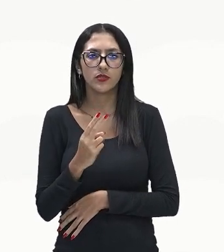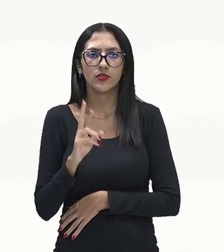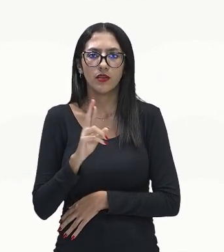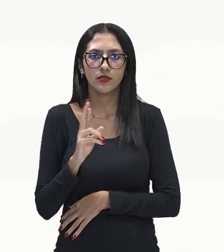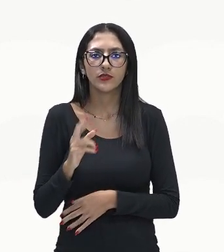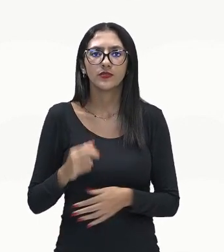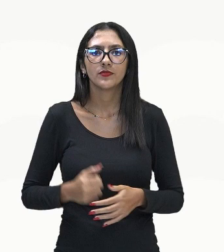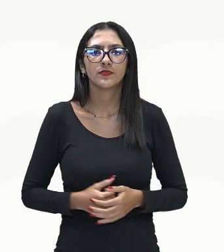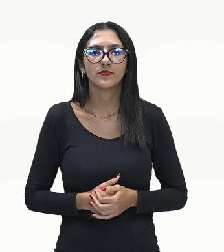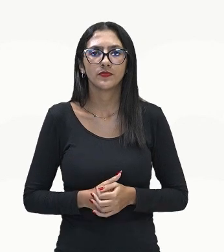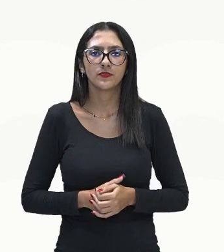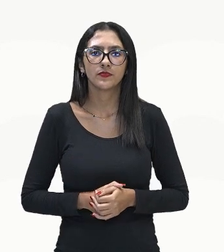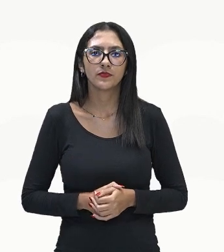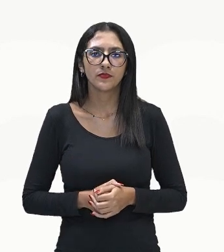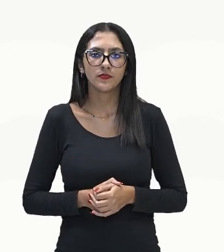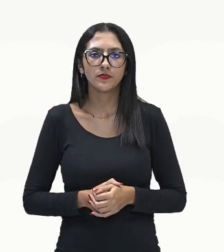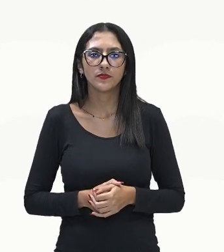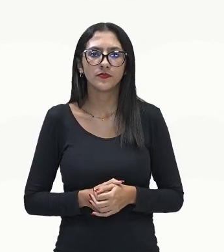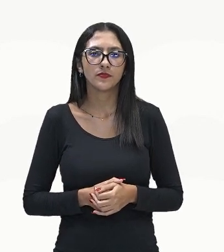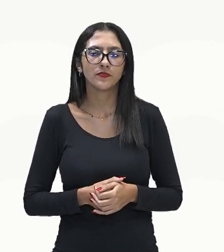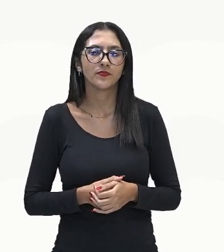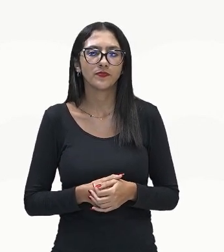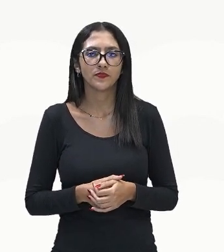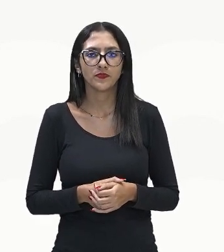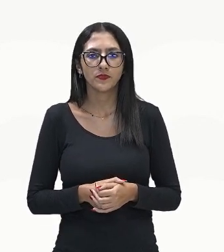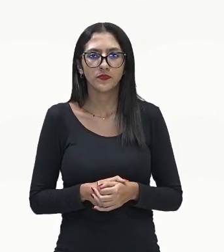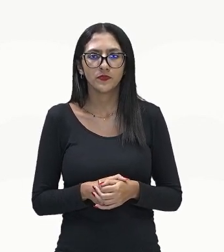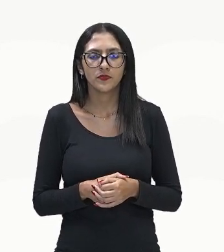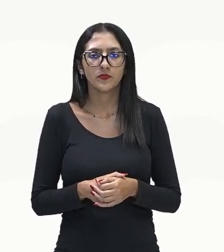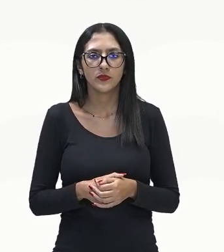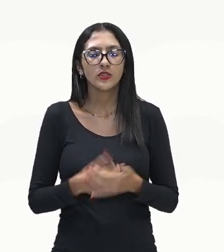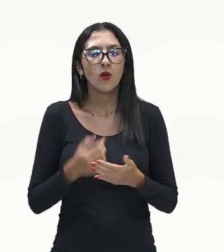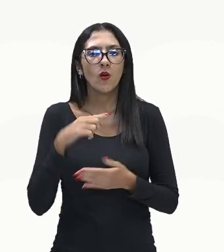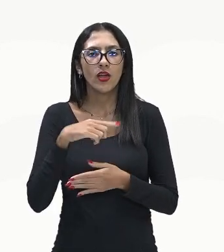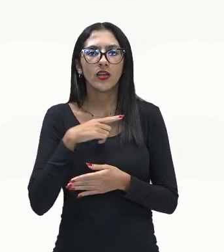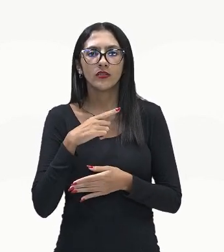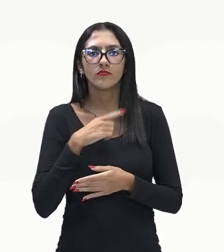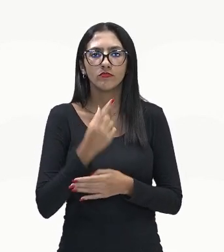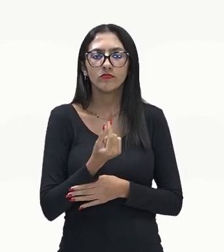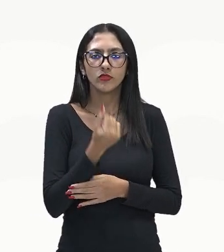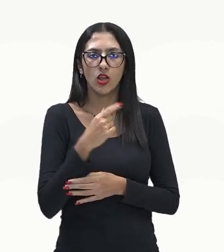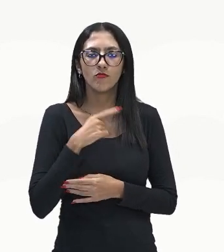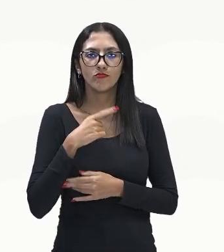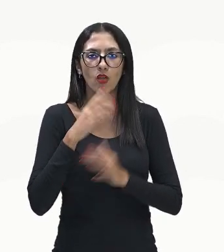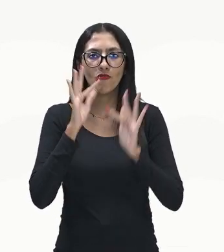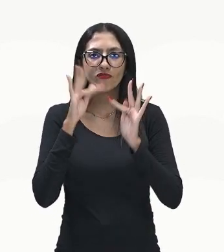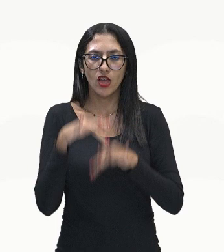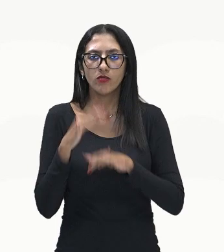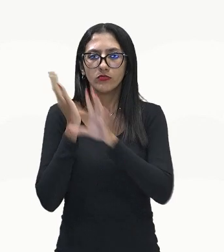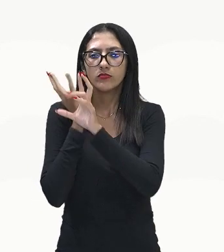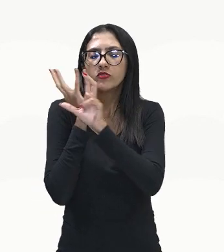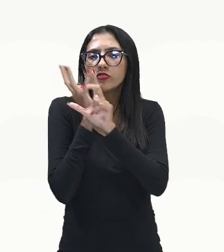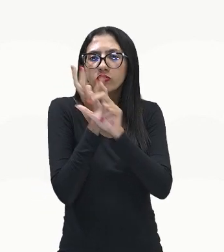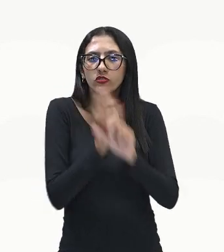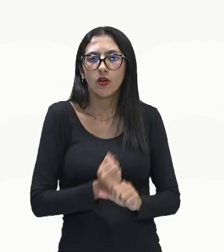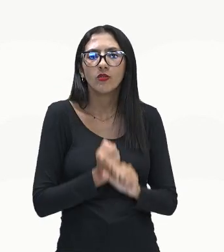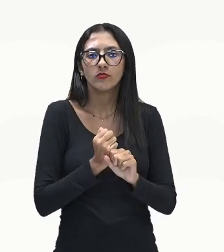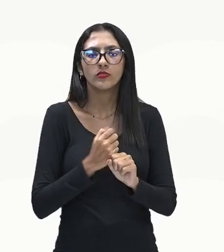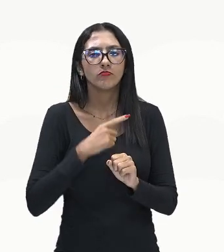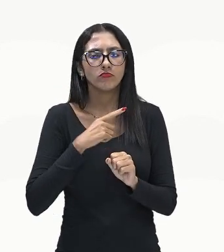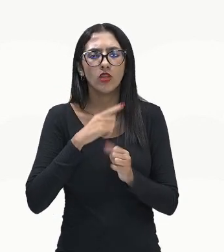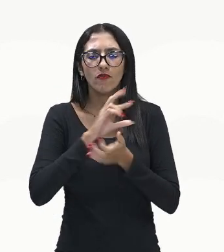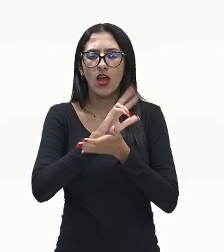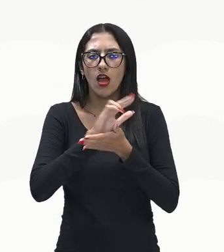34.182, tá bom? Então, esse é o valor que vai ser pago no final, tá? Quando for acrescido todos